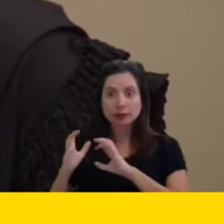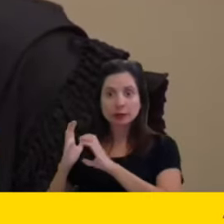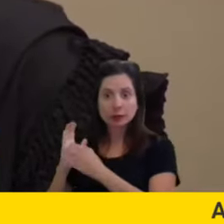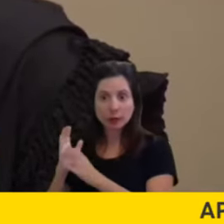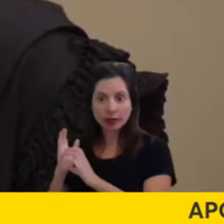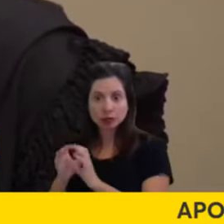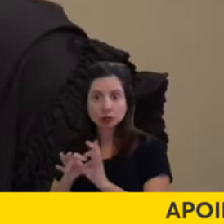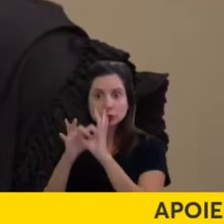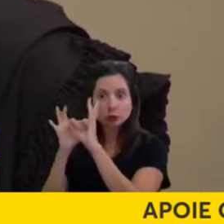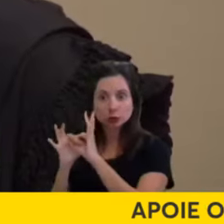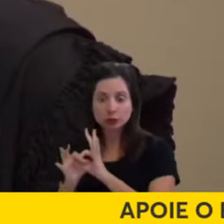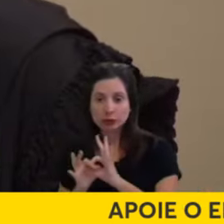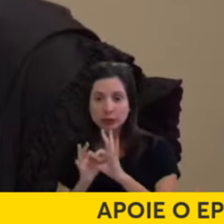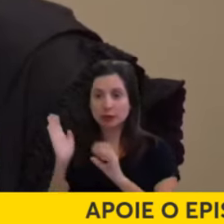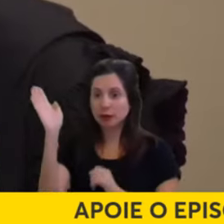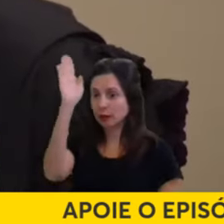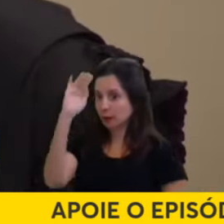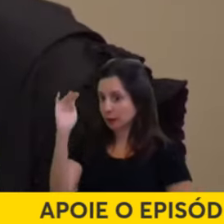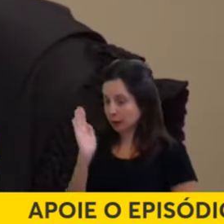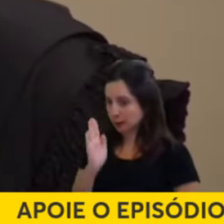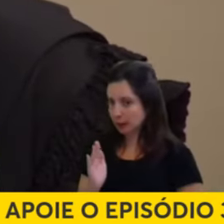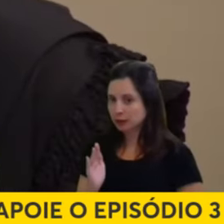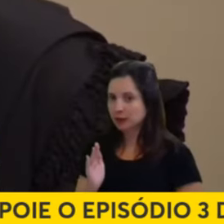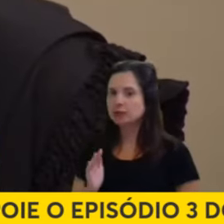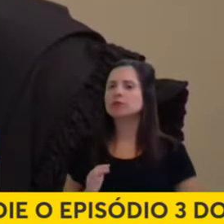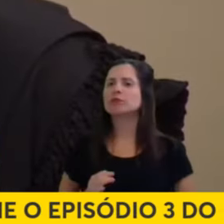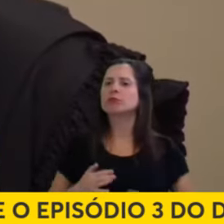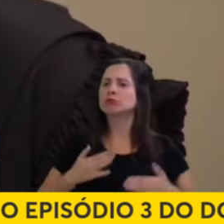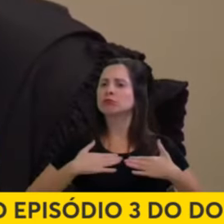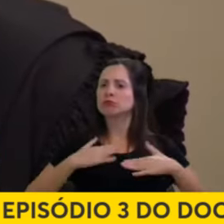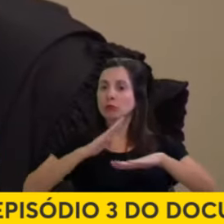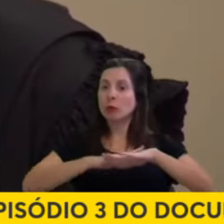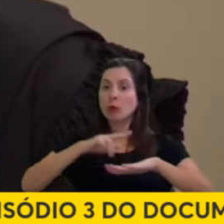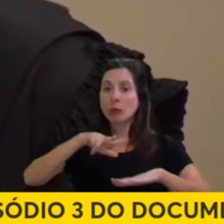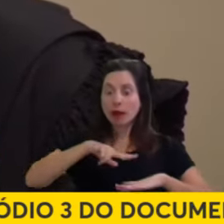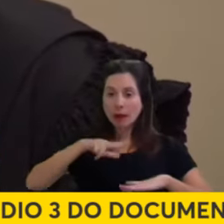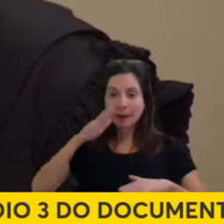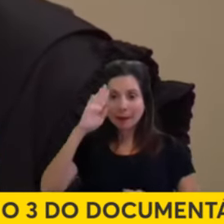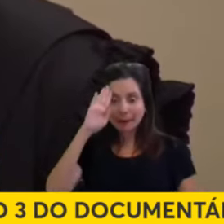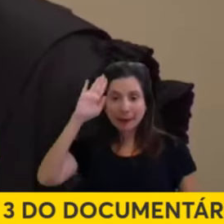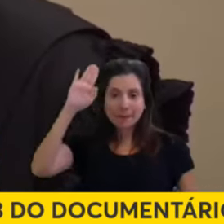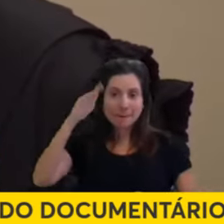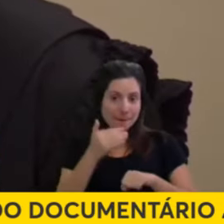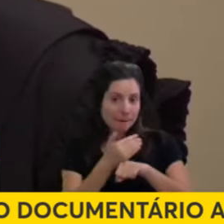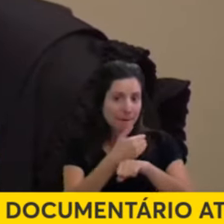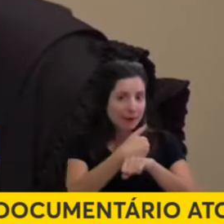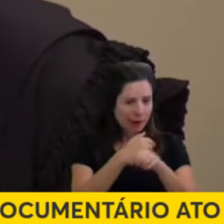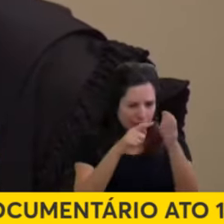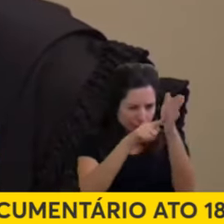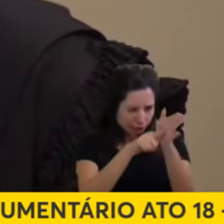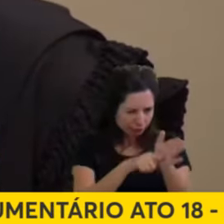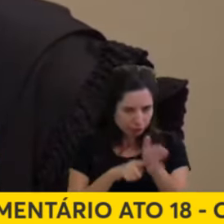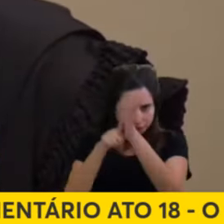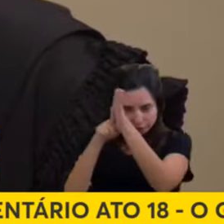segundo os investig os atos de promoção pessoal e de divulgação da pré-candidatura dos investigados teriam empregado elevado custo pecuniário